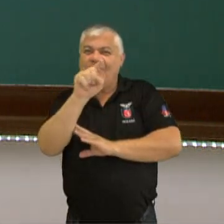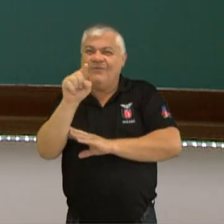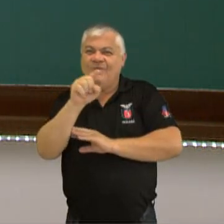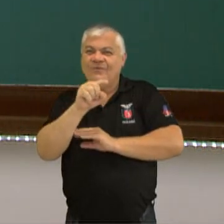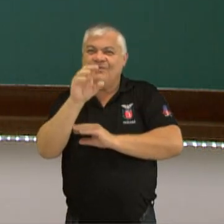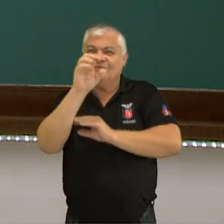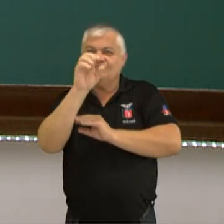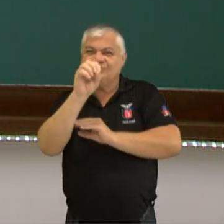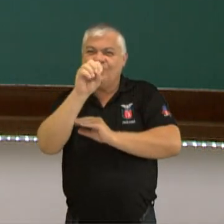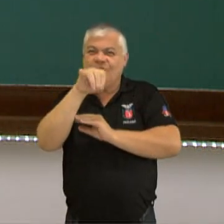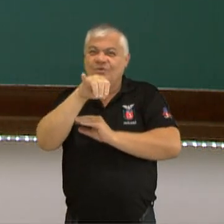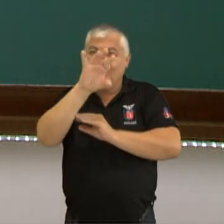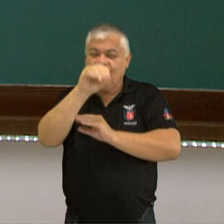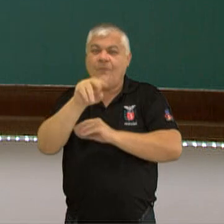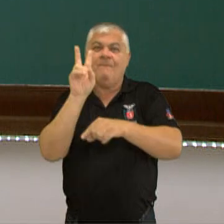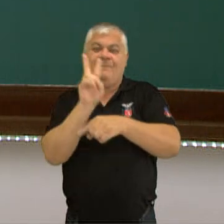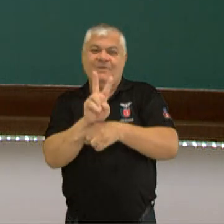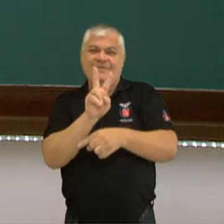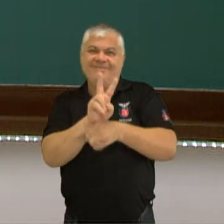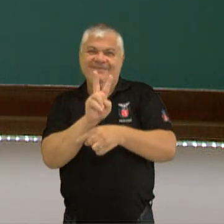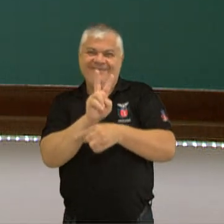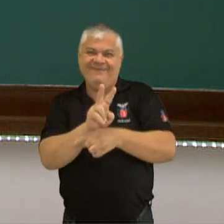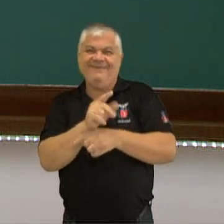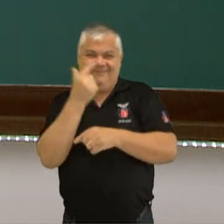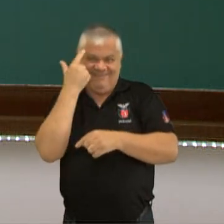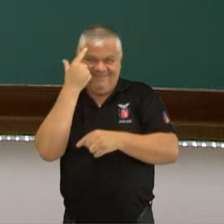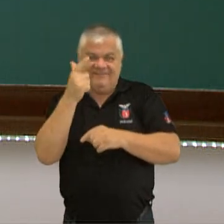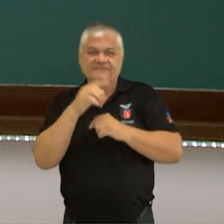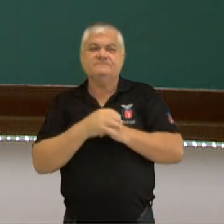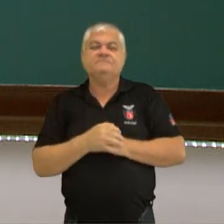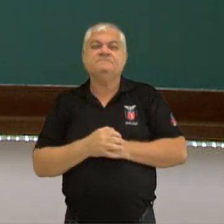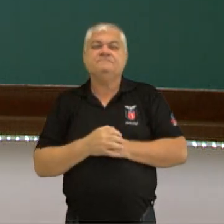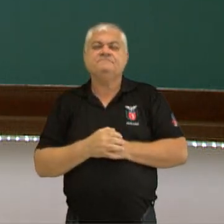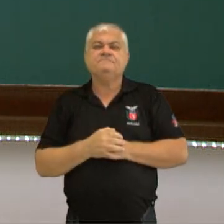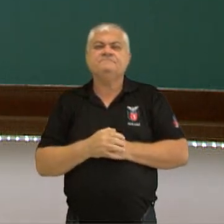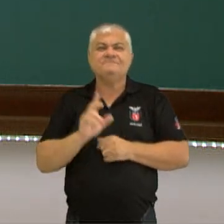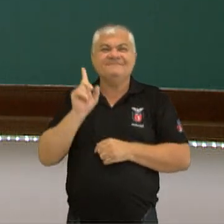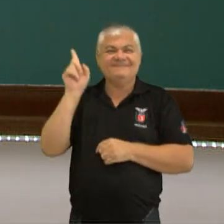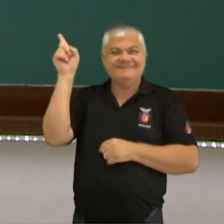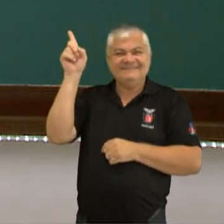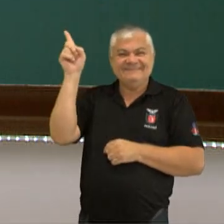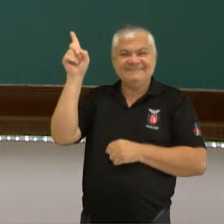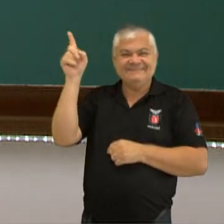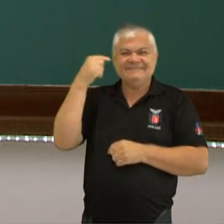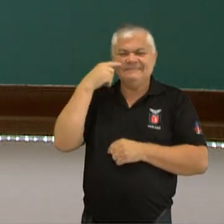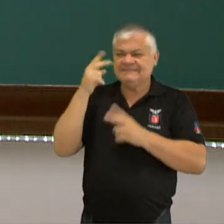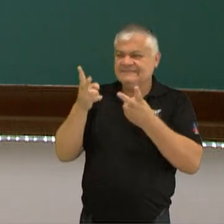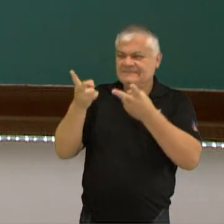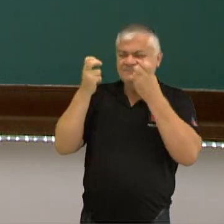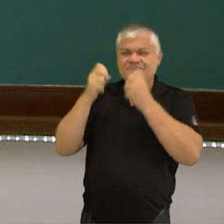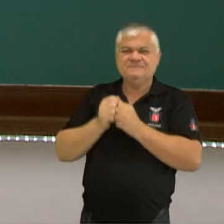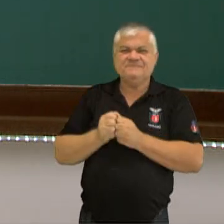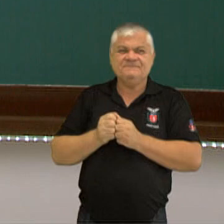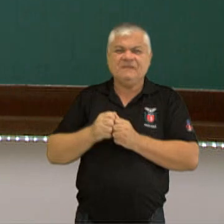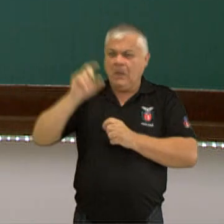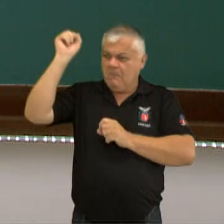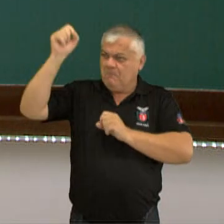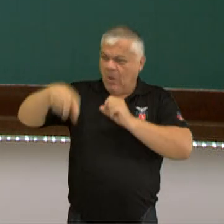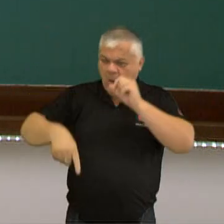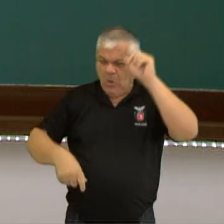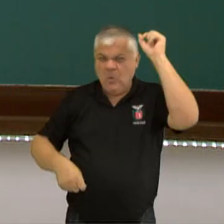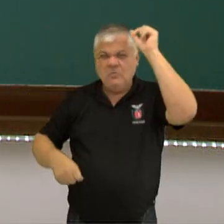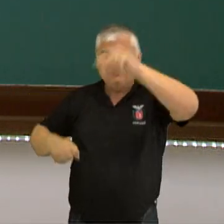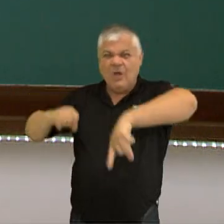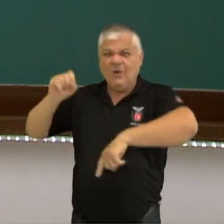raios, retornam para o universo. Se a gente perceber, corpos, meteoritos ainda caem no